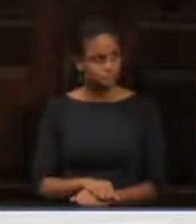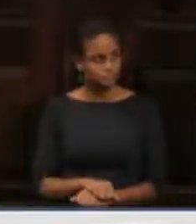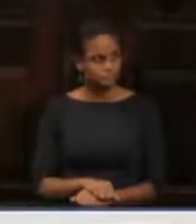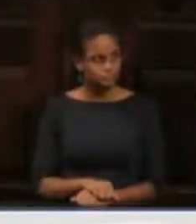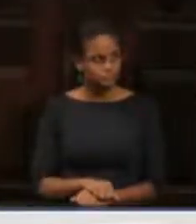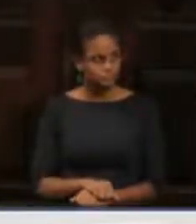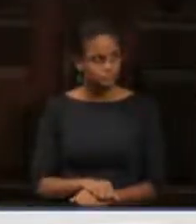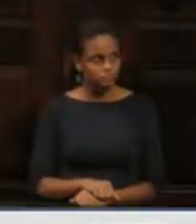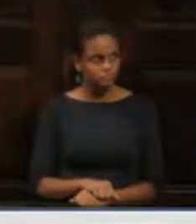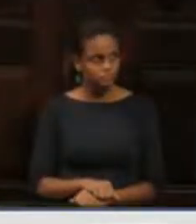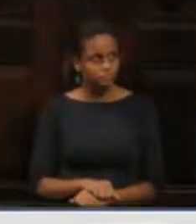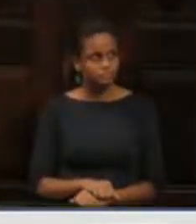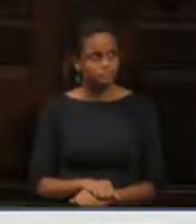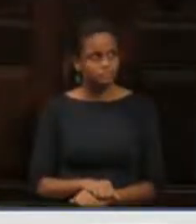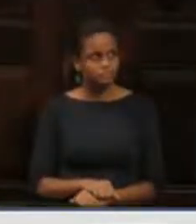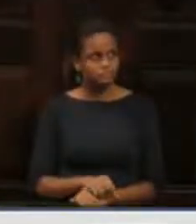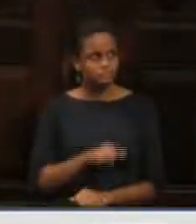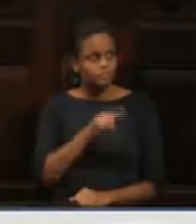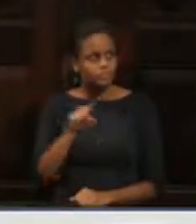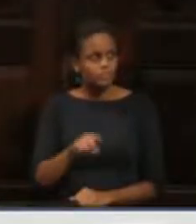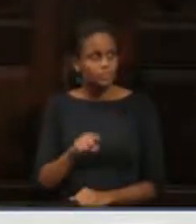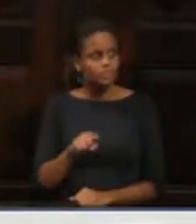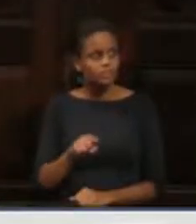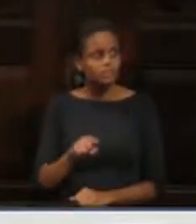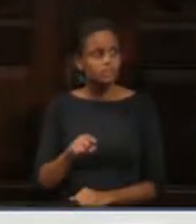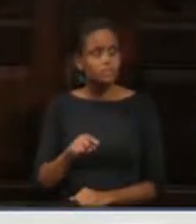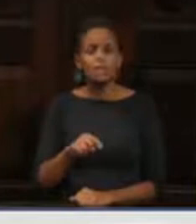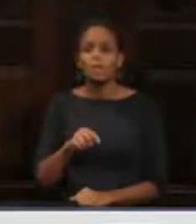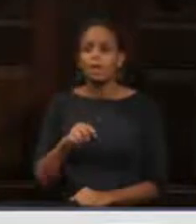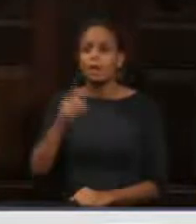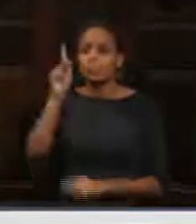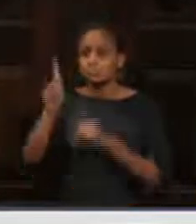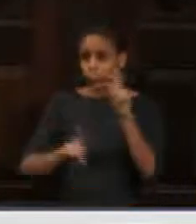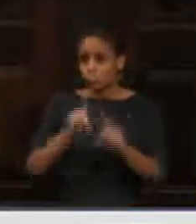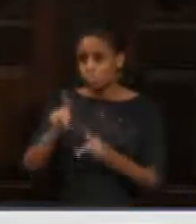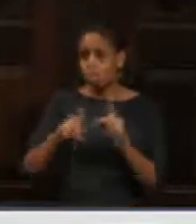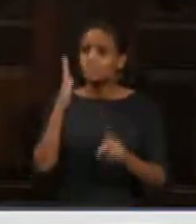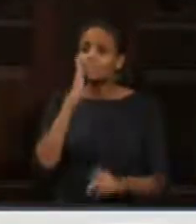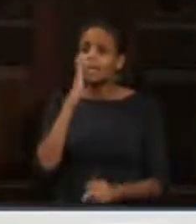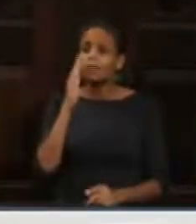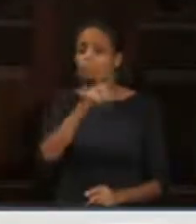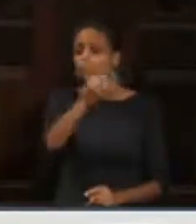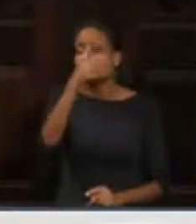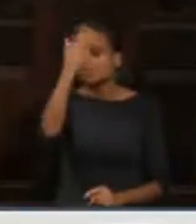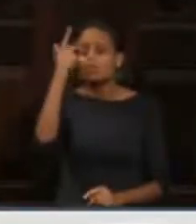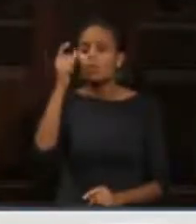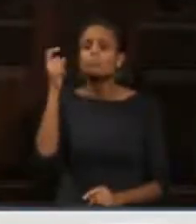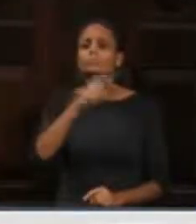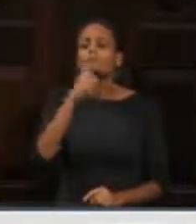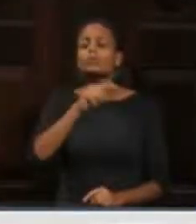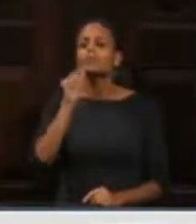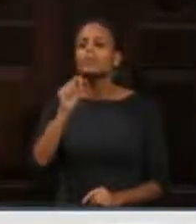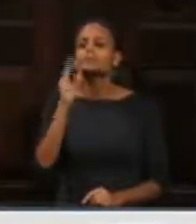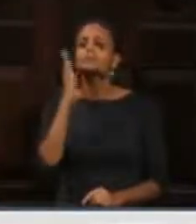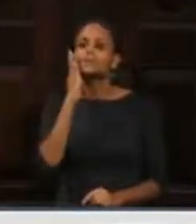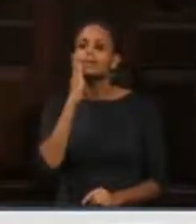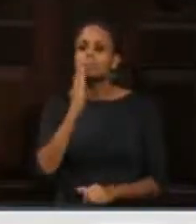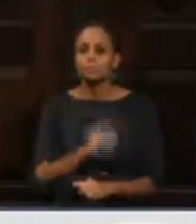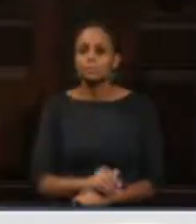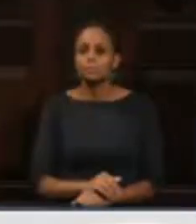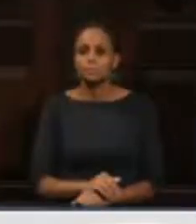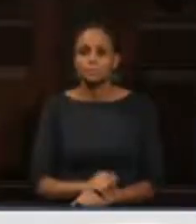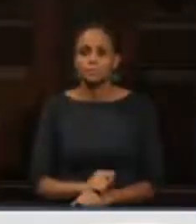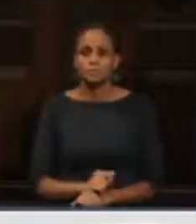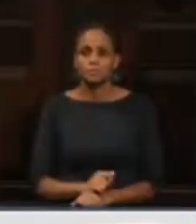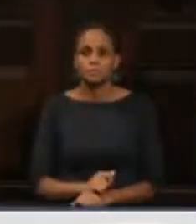a população sabe bem quem são os mentirosos. E eu agora queria falar para vocês qual foi a minha